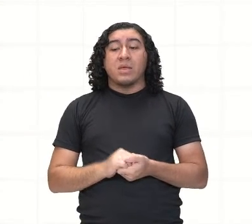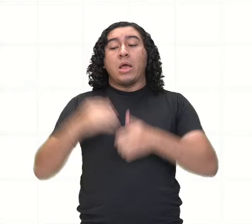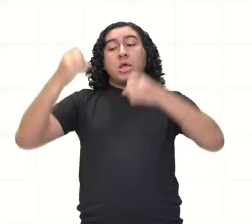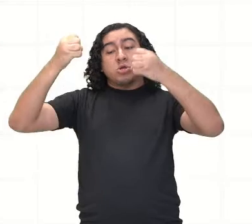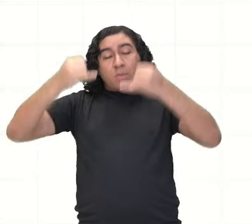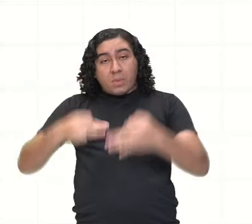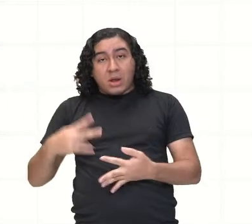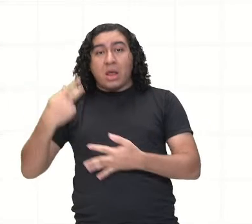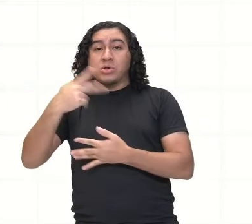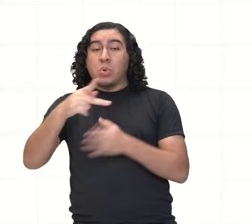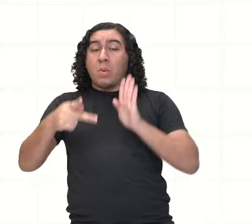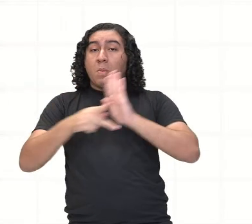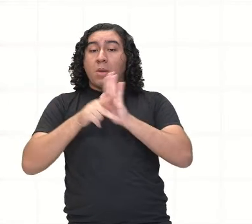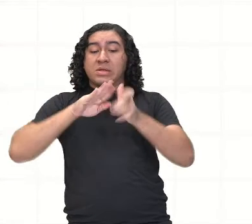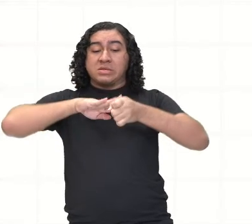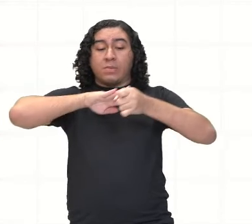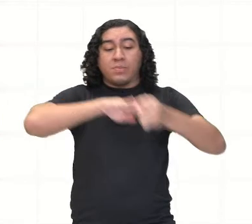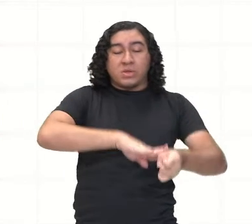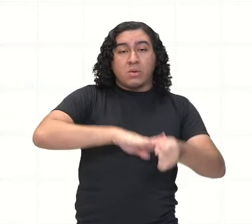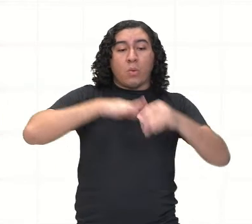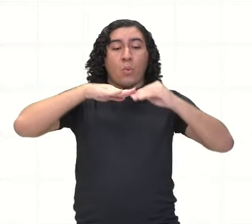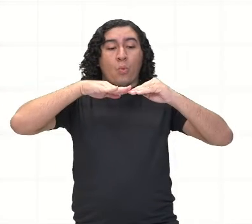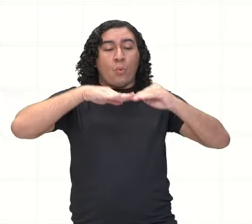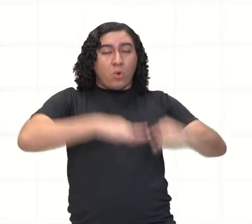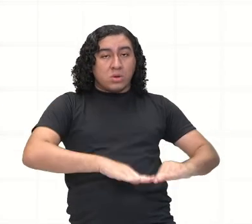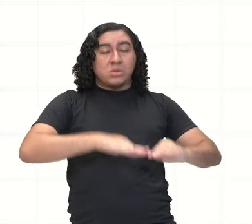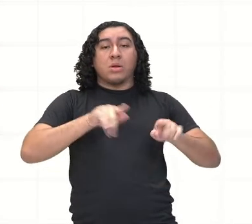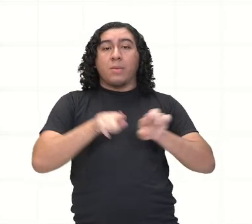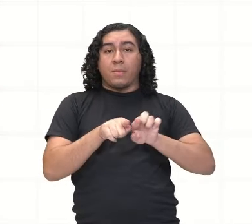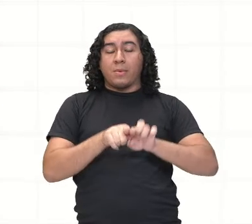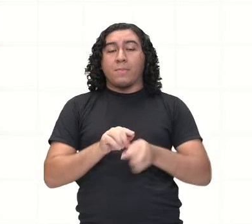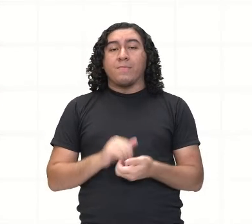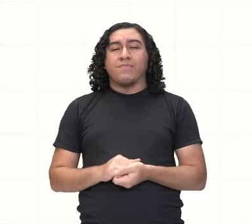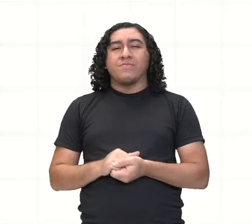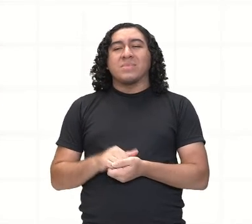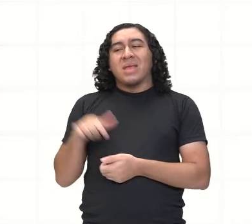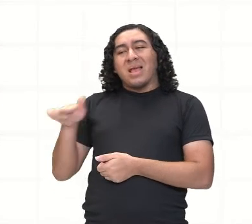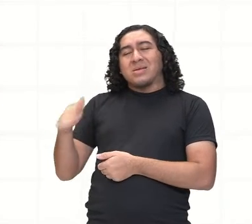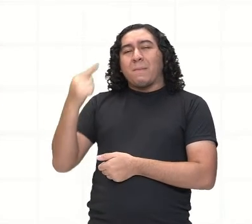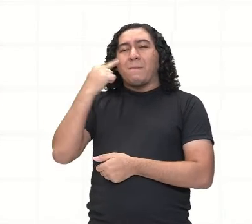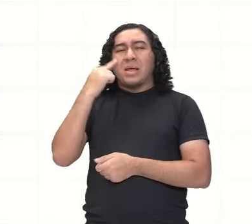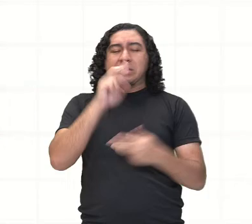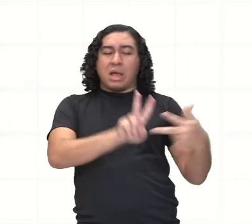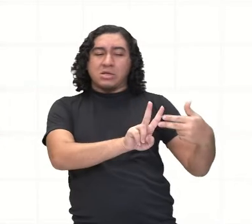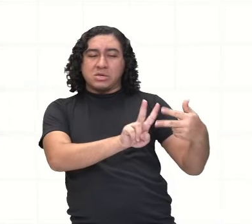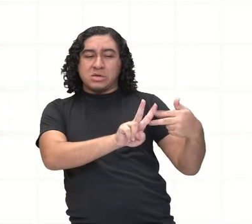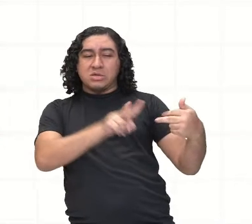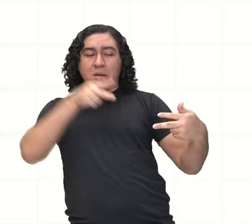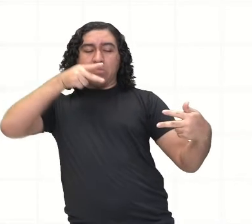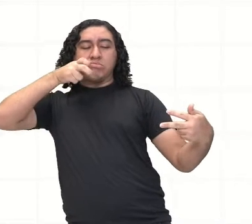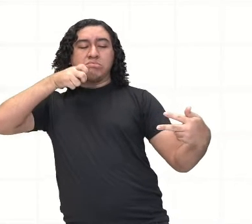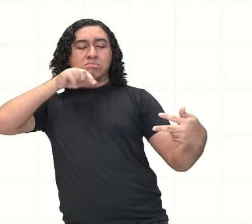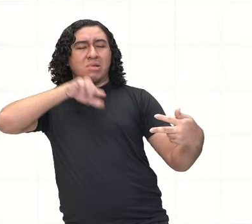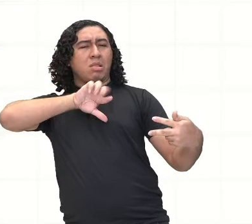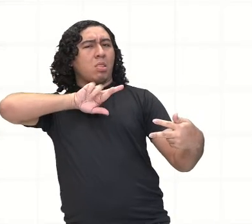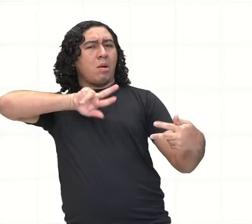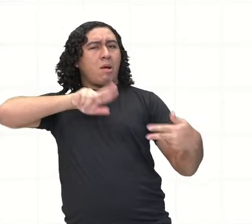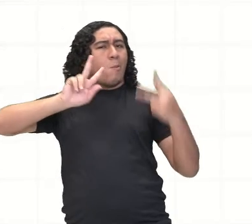a exploração e subjugação. Então, eles não viam os povos indígenas como humanos, como